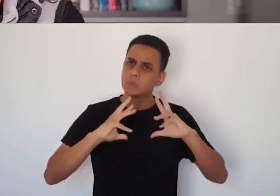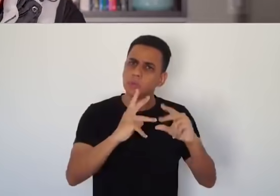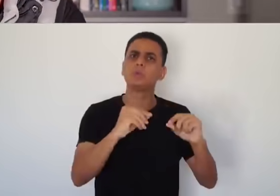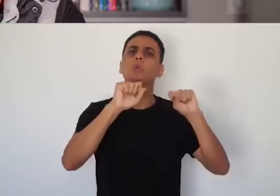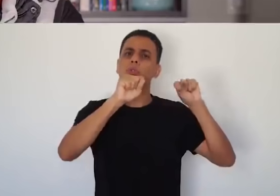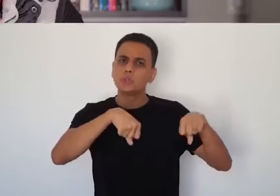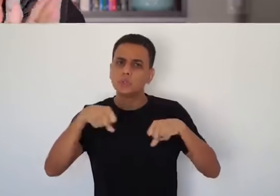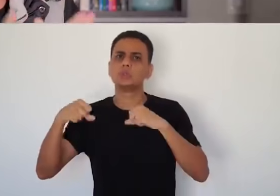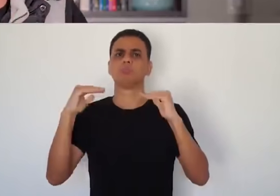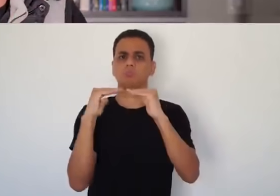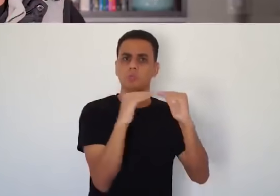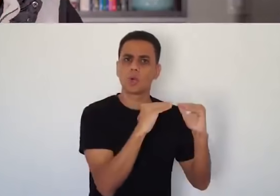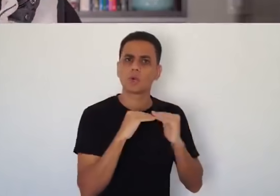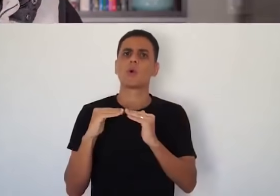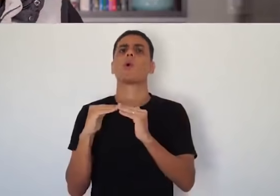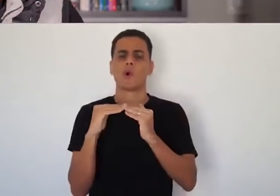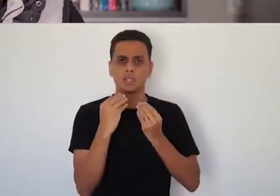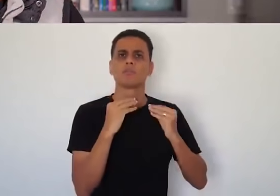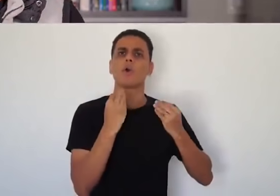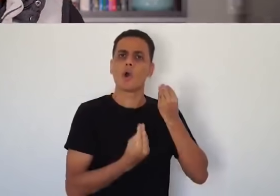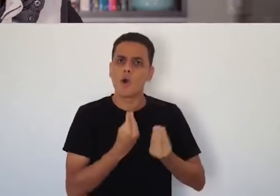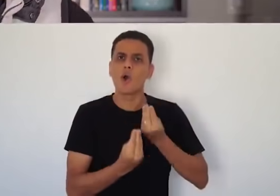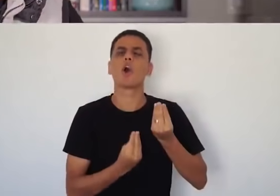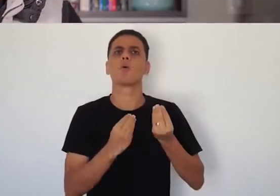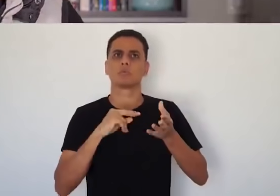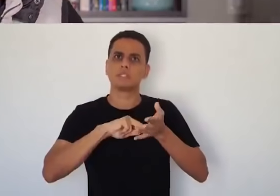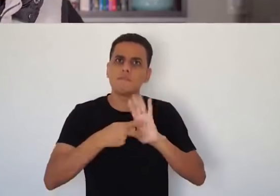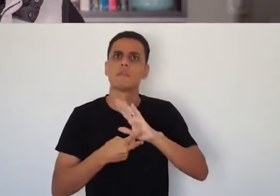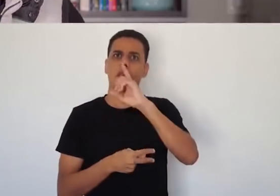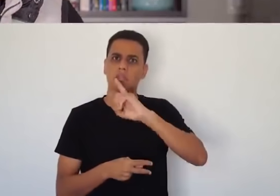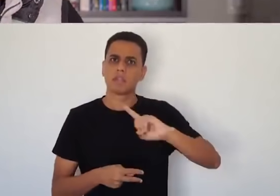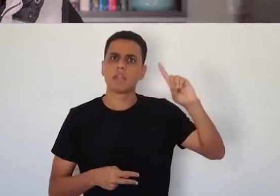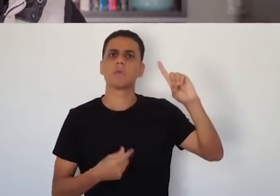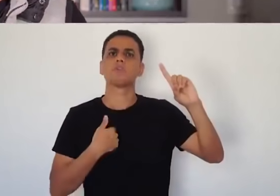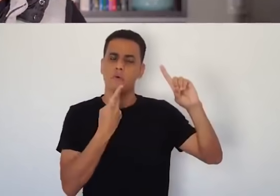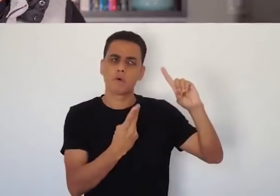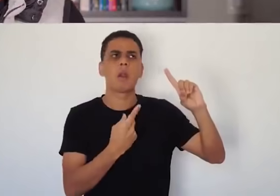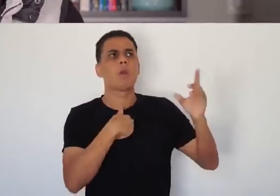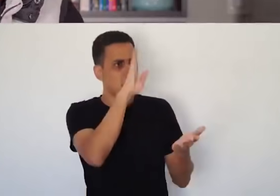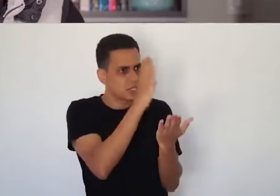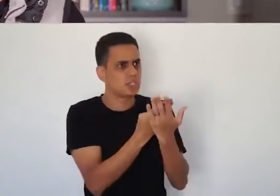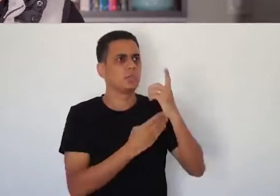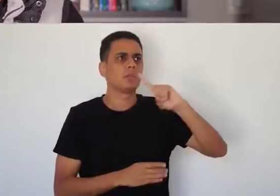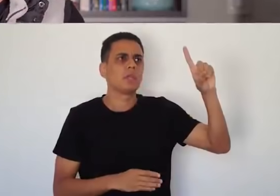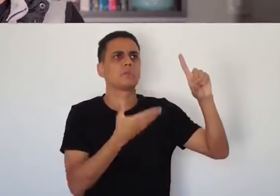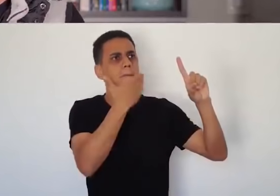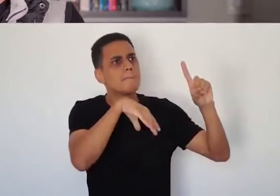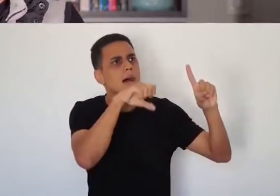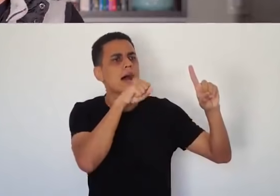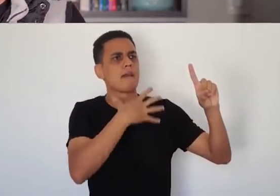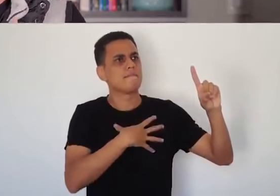perde. Então é importante a gente explicar isso nesse contexto do que nós vamos ler, porque as igrejas que recebem